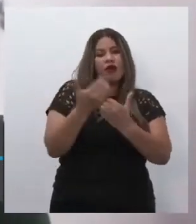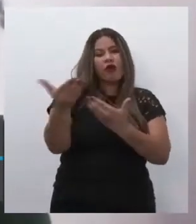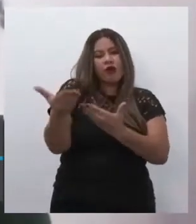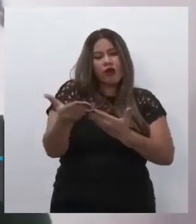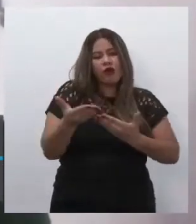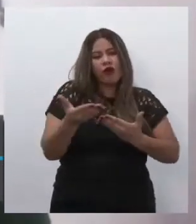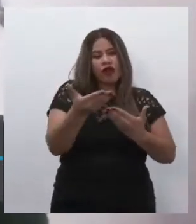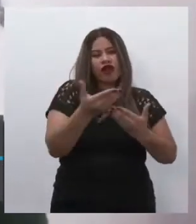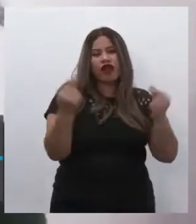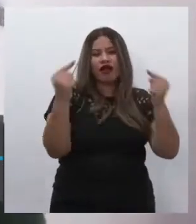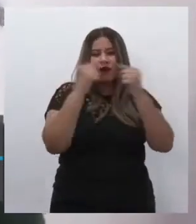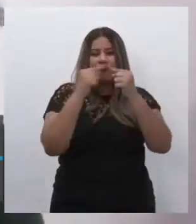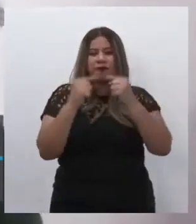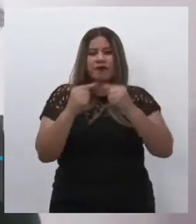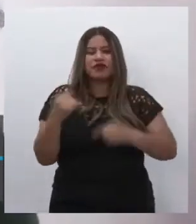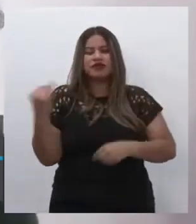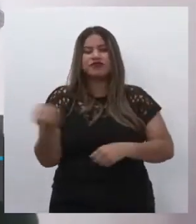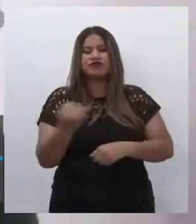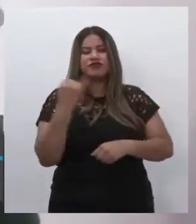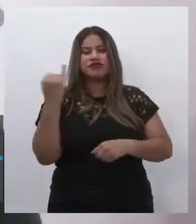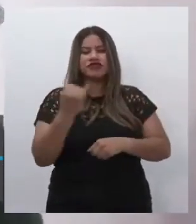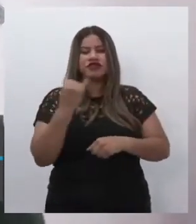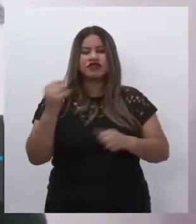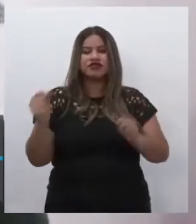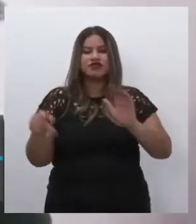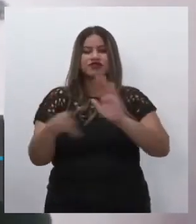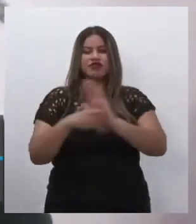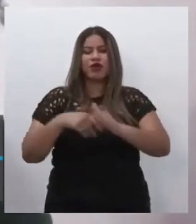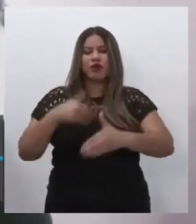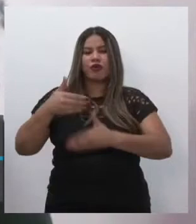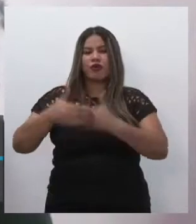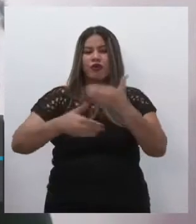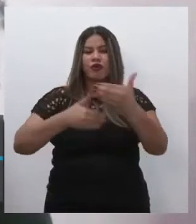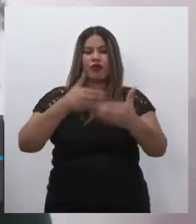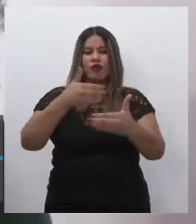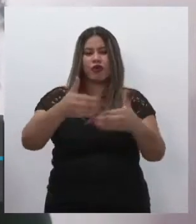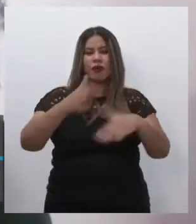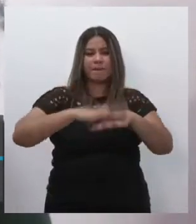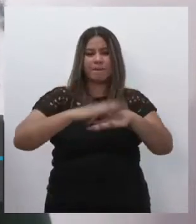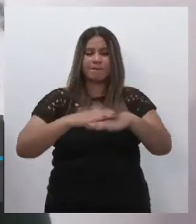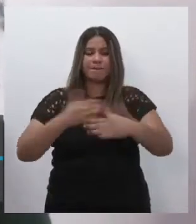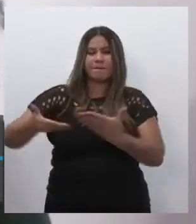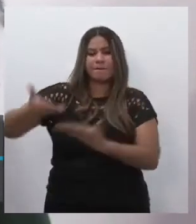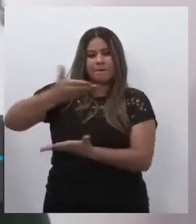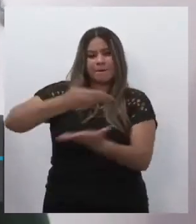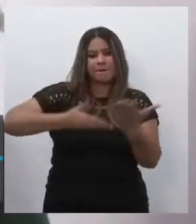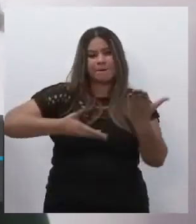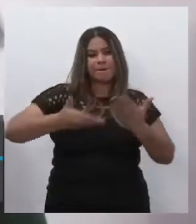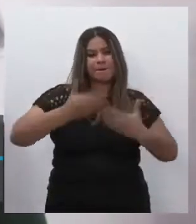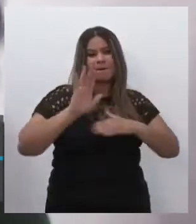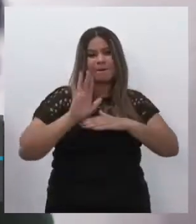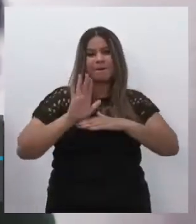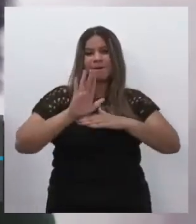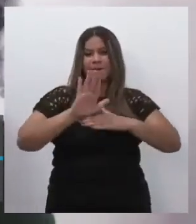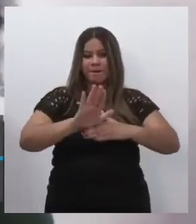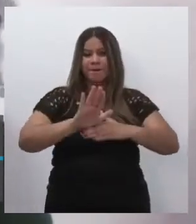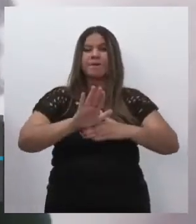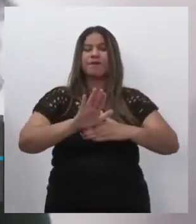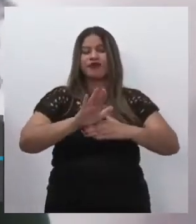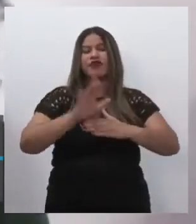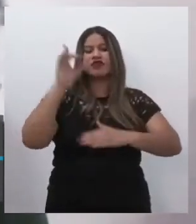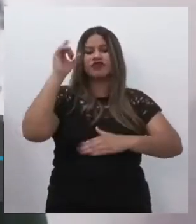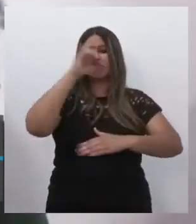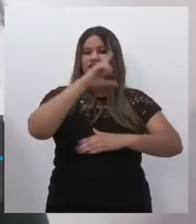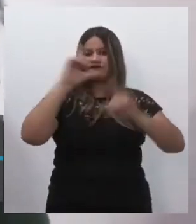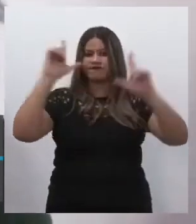dificuldade. E é fundamental nesse processo é o trabalho colaborativo que vai amenizar essas dificuldades